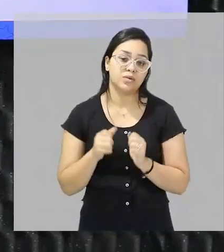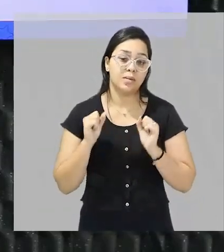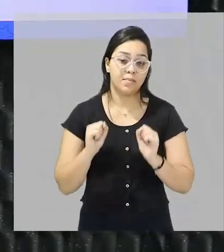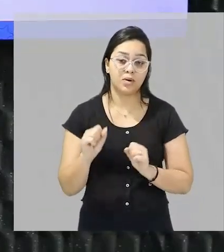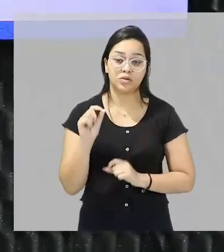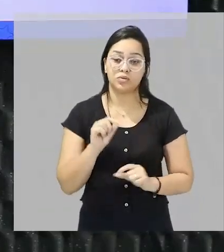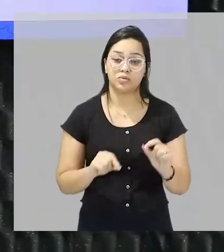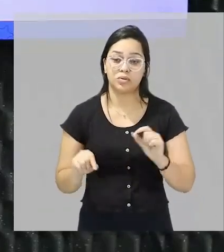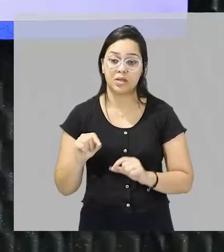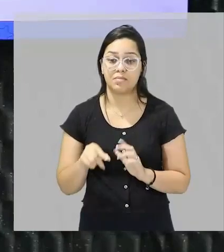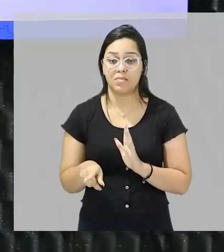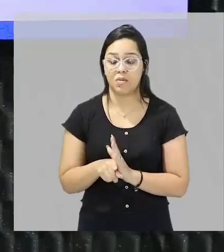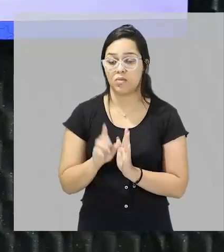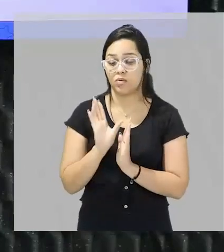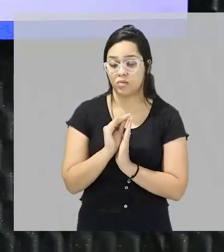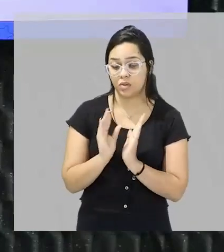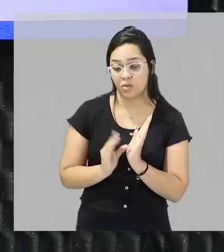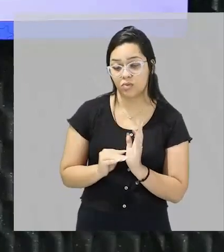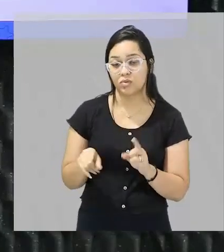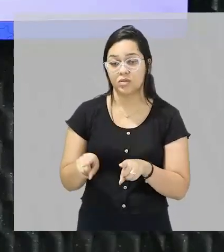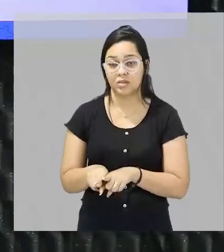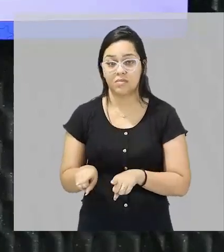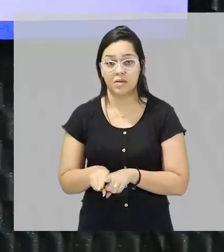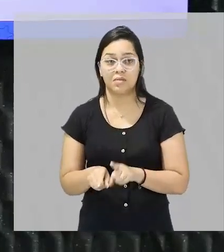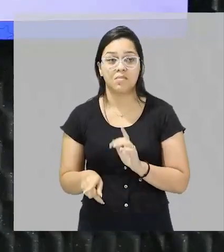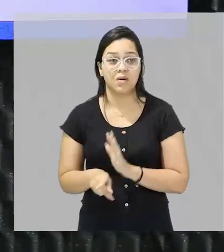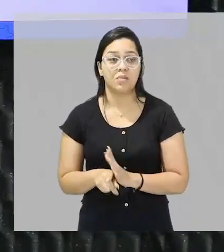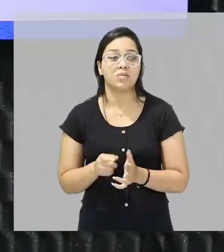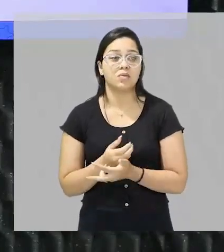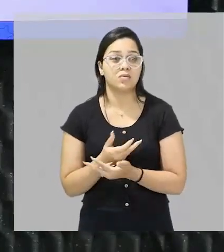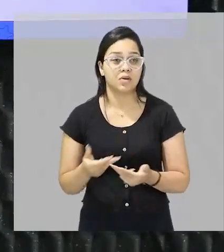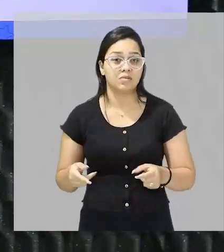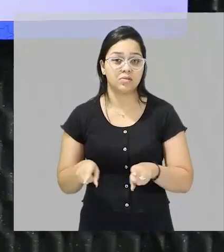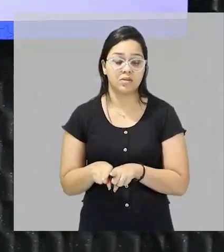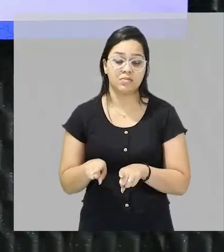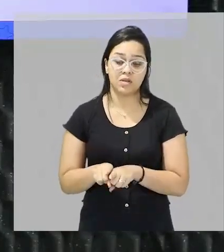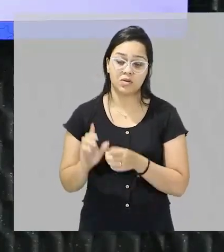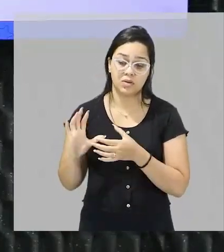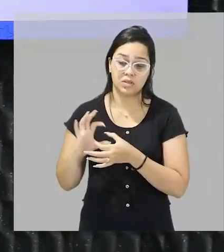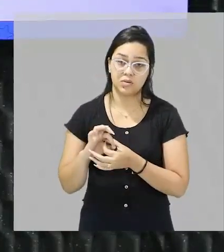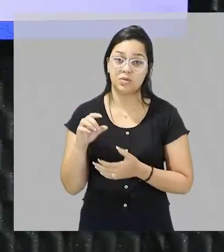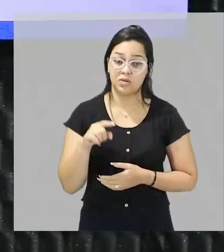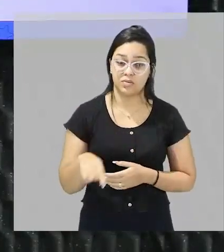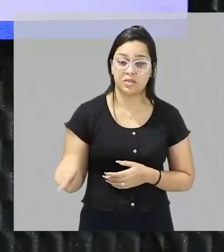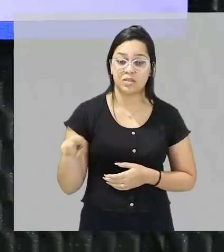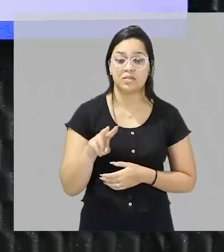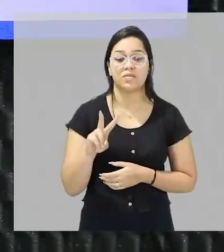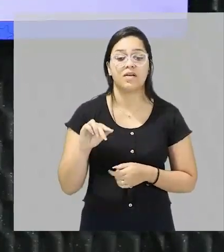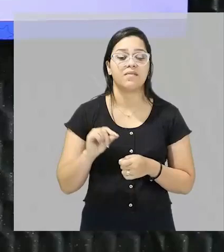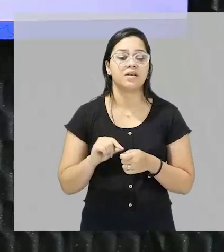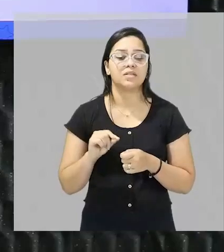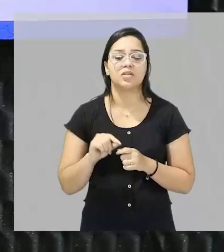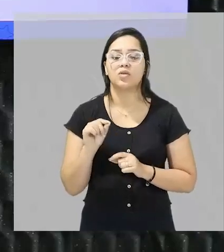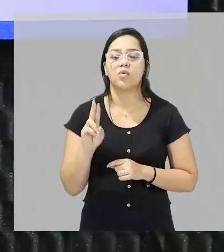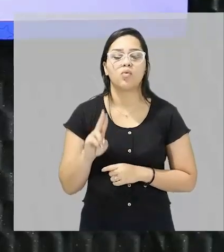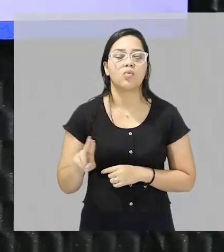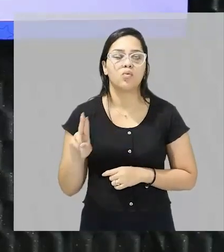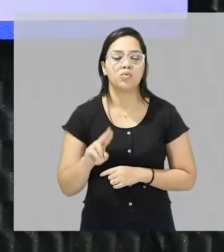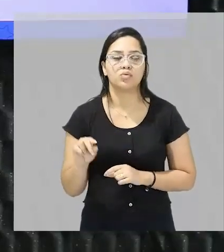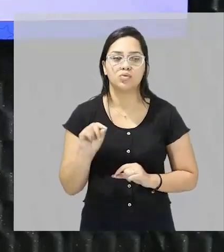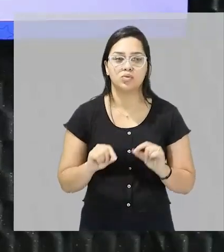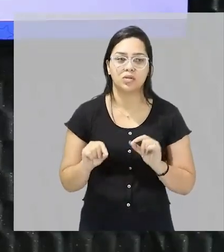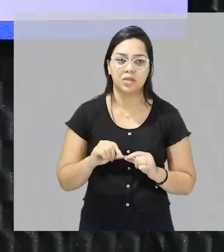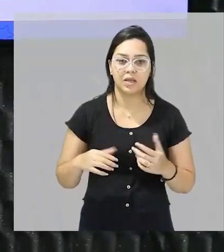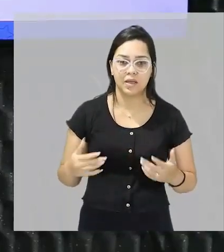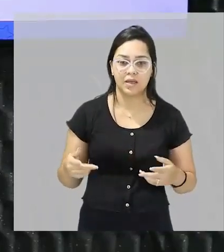conta do conteúdo e seja também através dos elementos coesivos, que aí vocês vão fazer uso de quê? Das